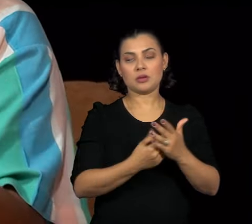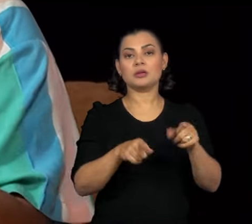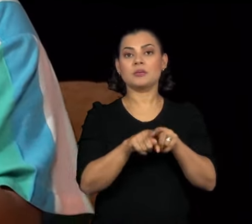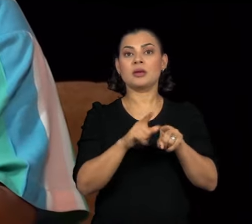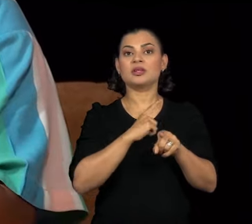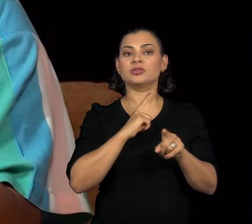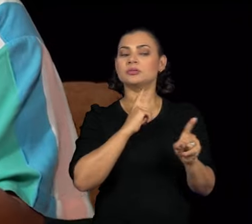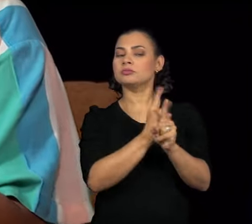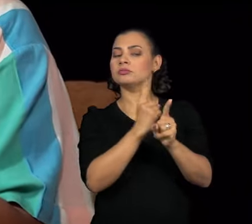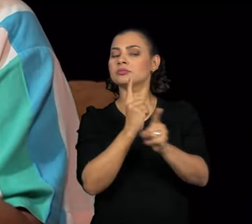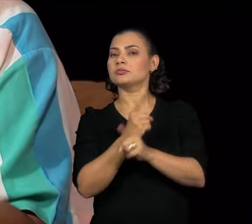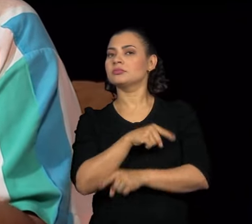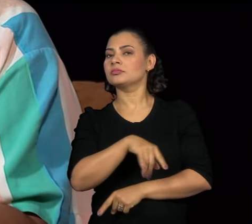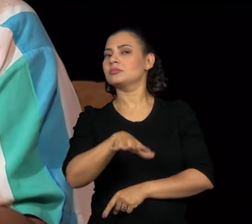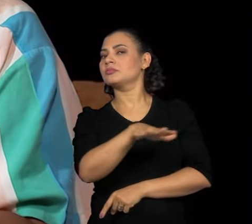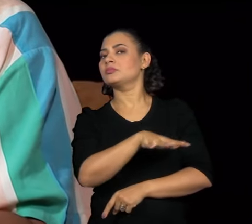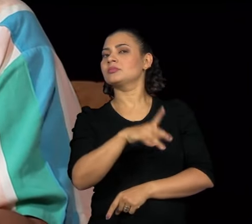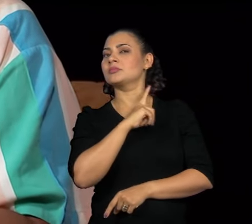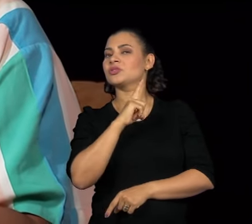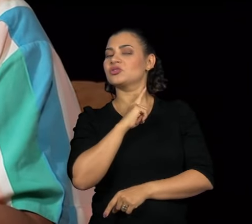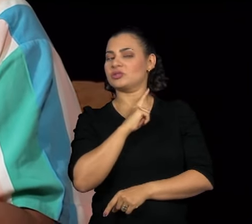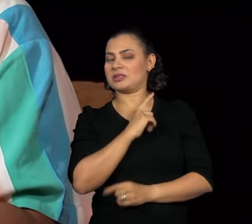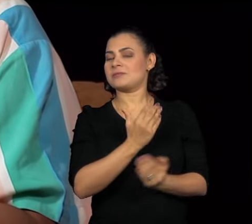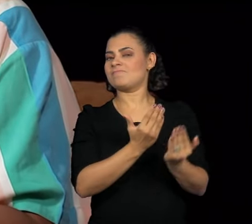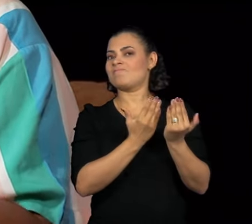eles identificavam como focos de subversão.